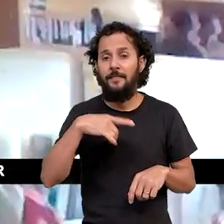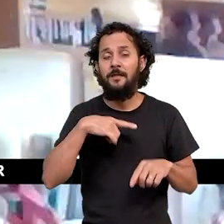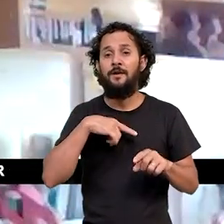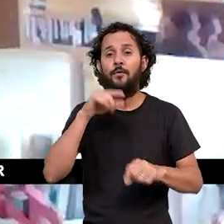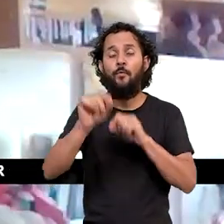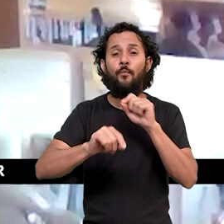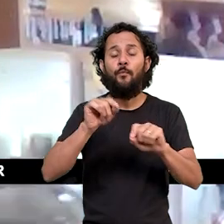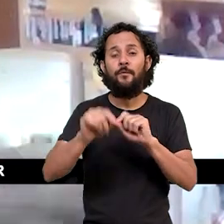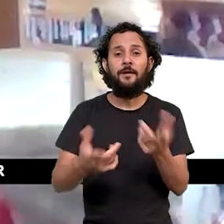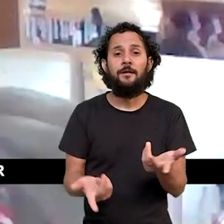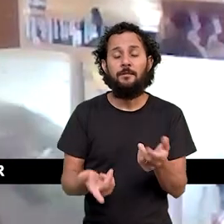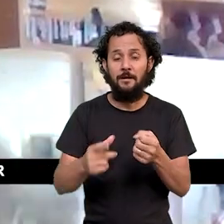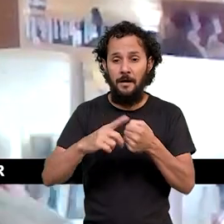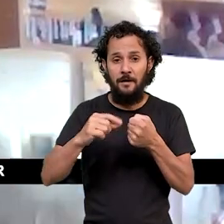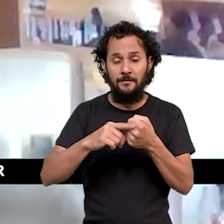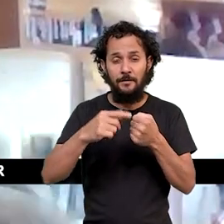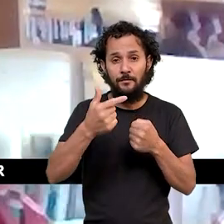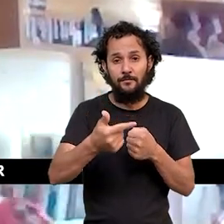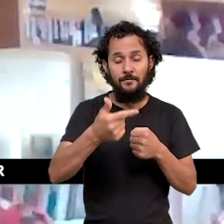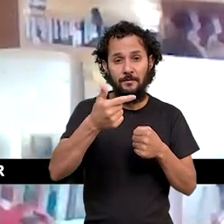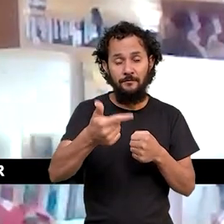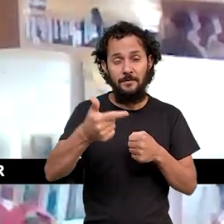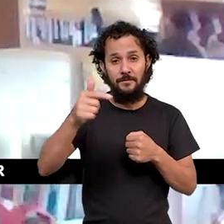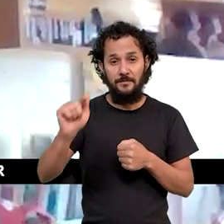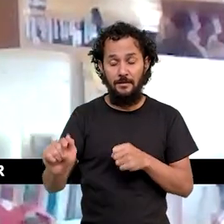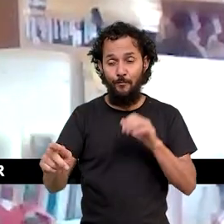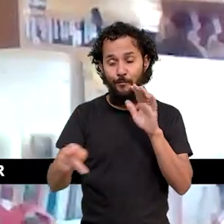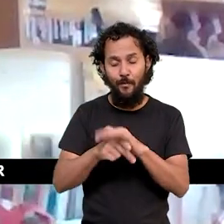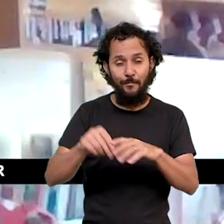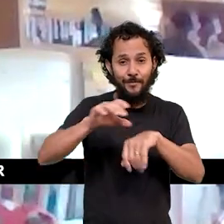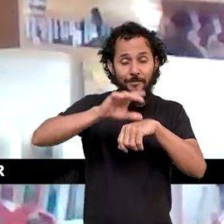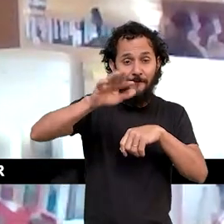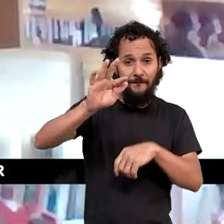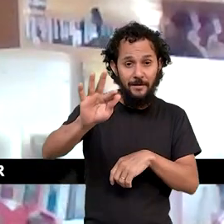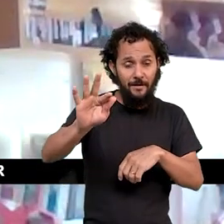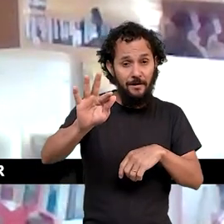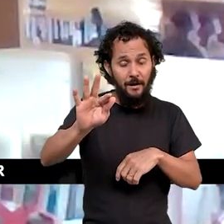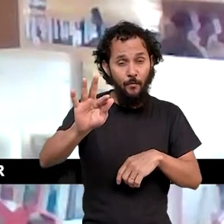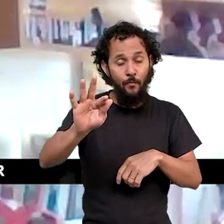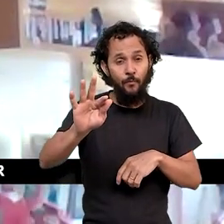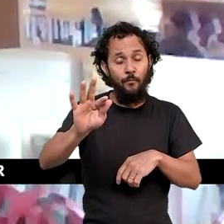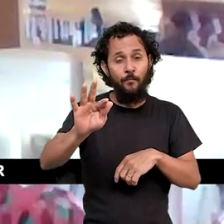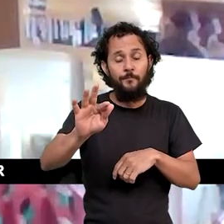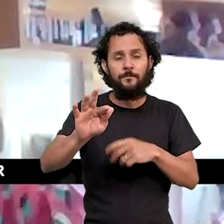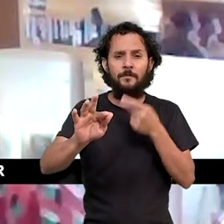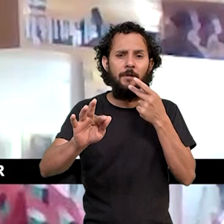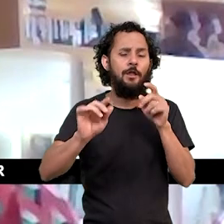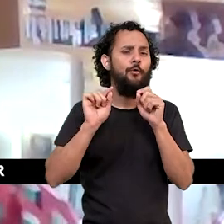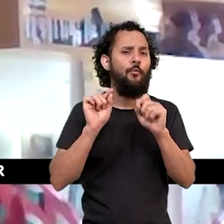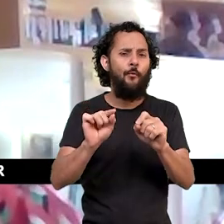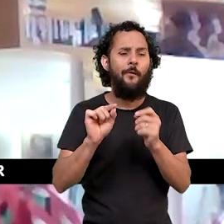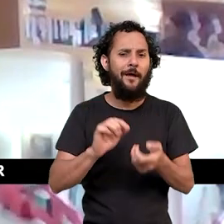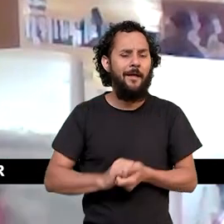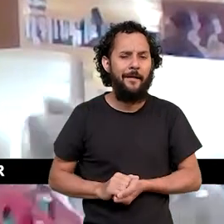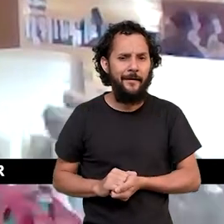ter garantido o artigo 227 da Constituição Federal, que